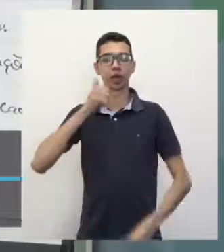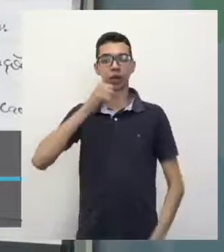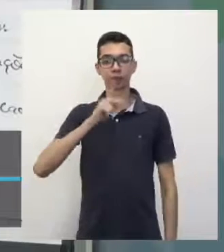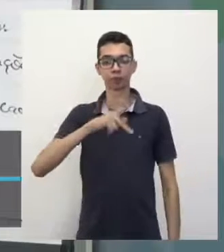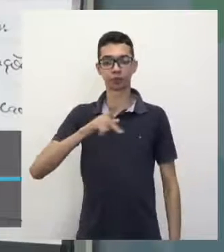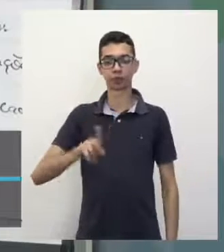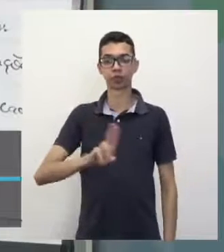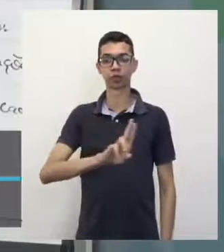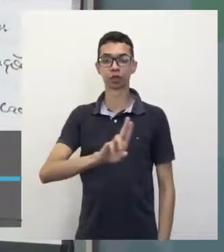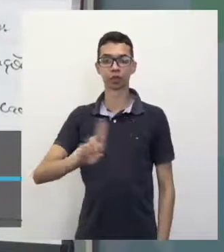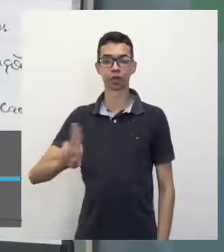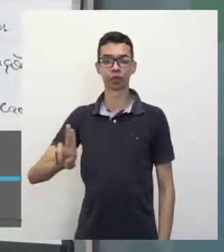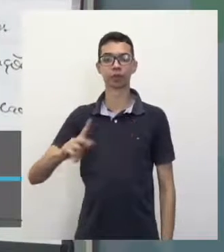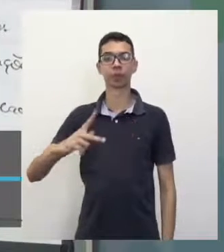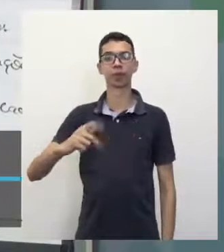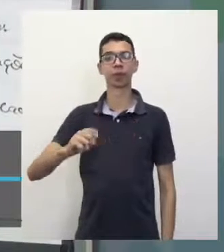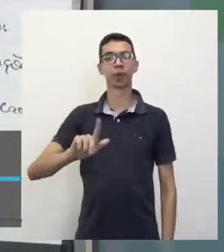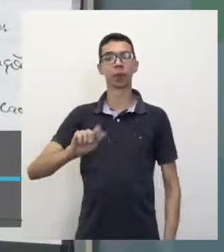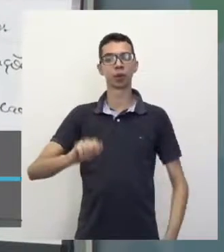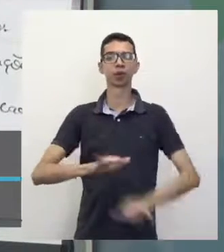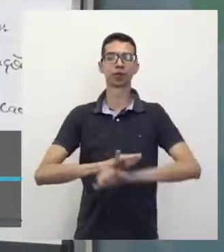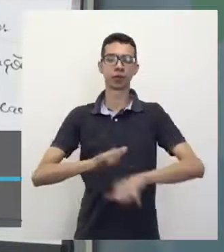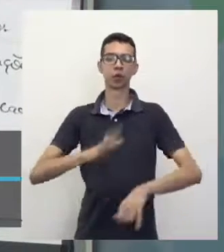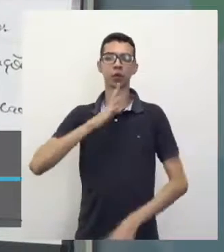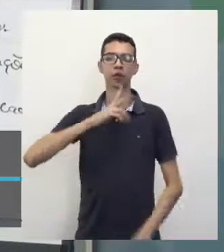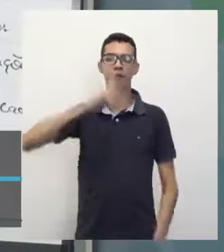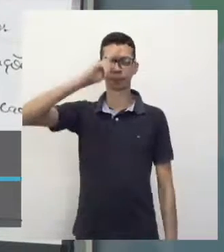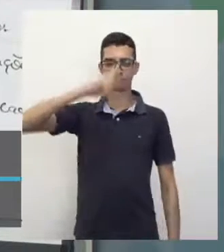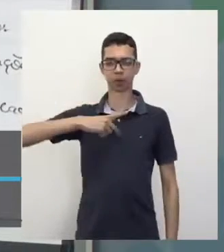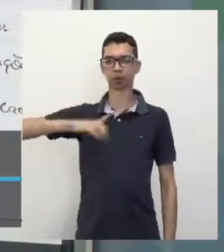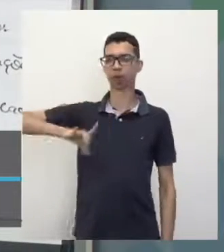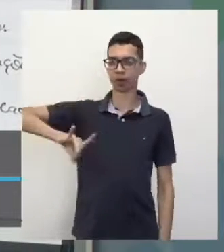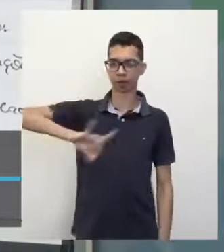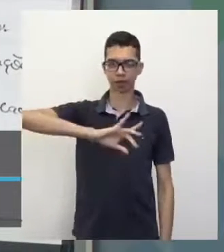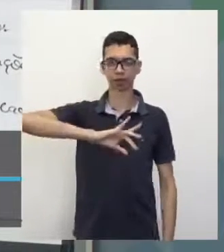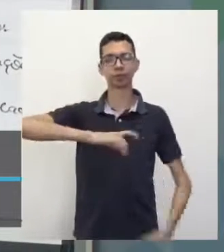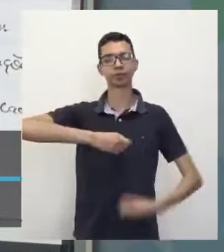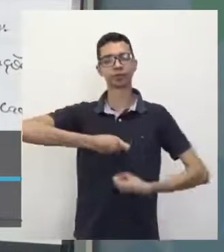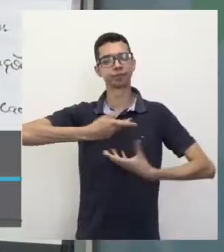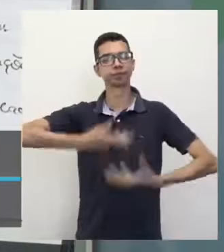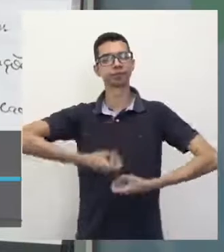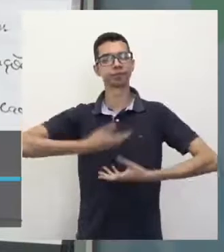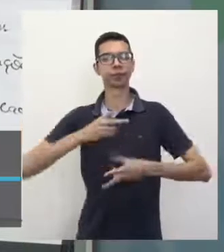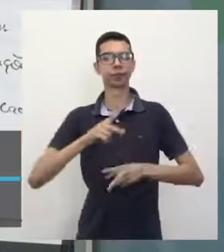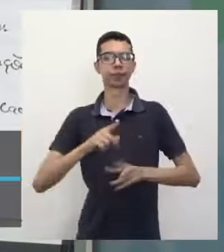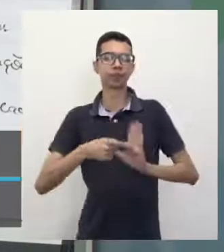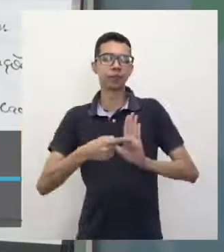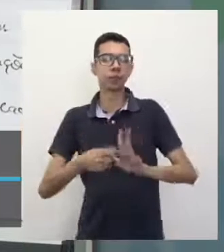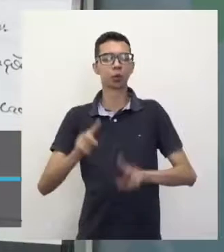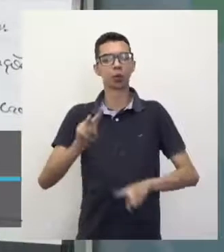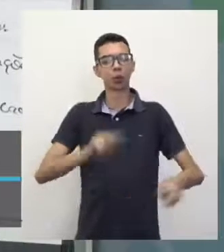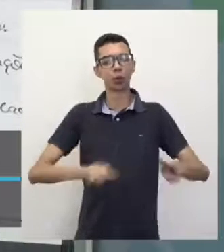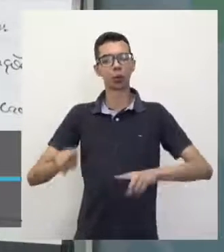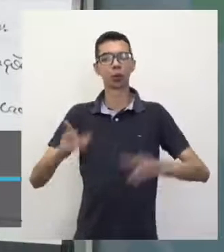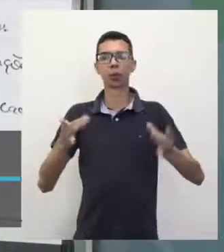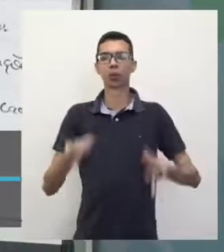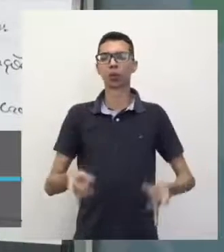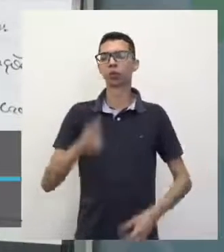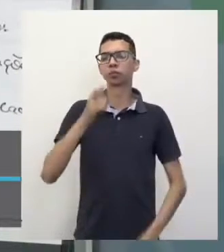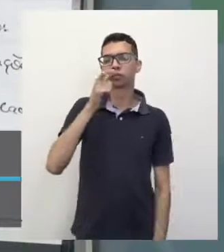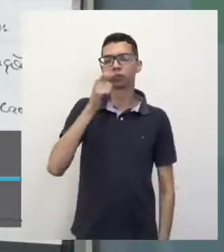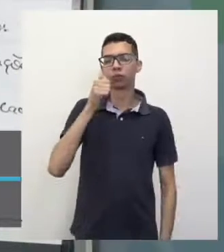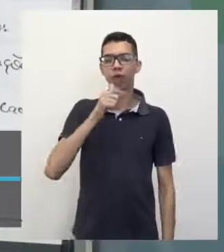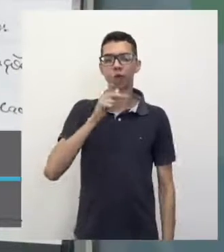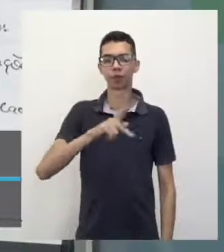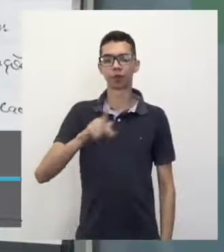nosso conhecimento nas criações, né? A nossa forma subjetiva, então, de observar. E a professora Jane citou